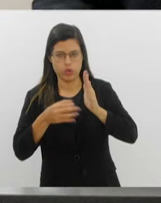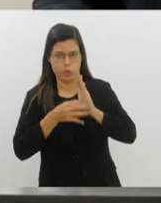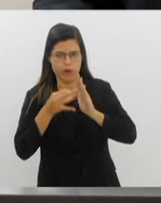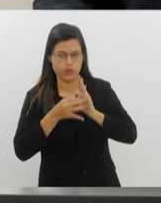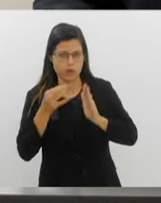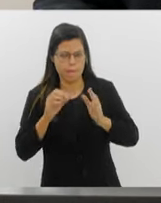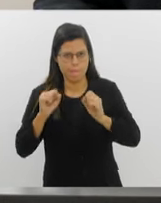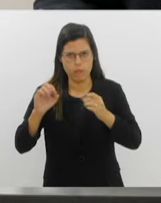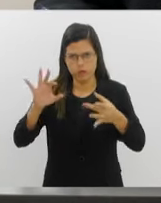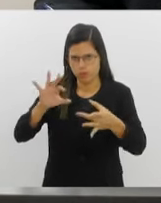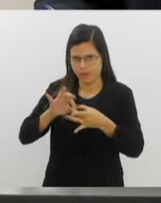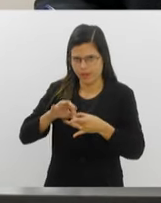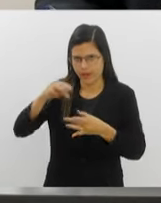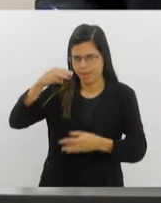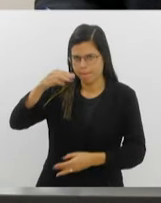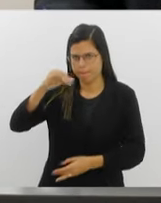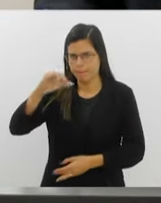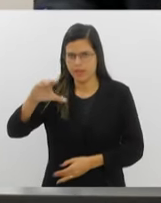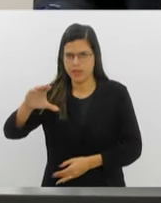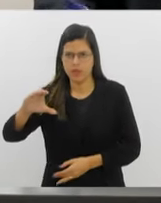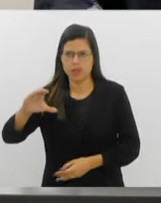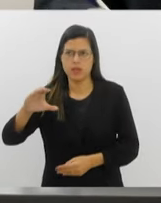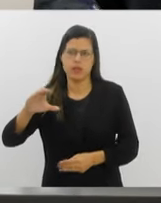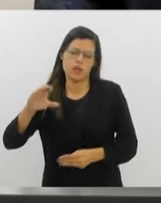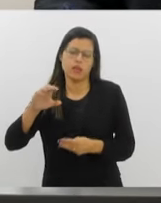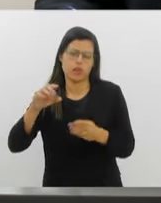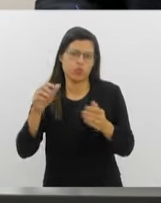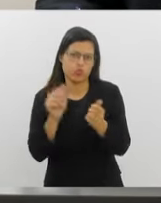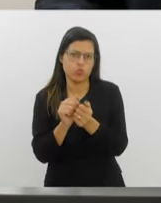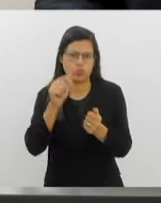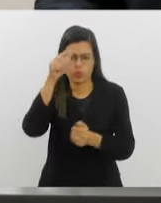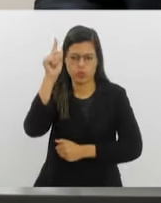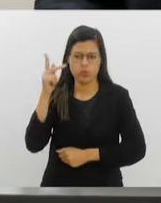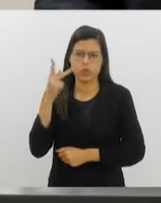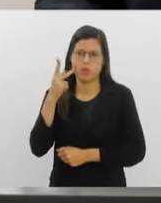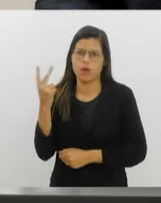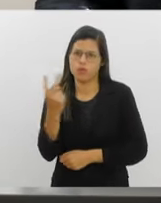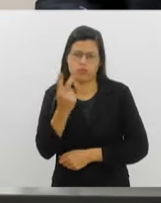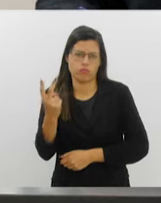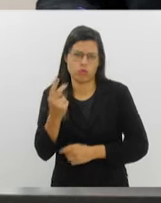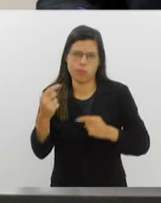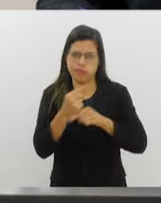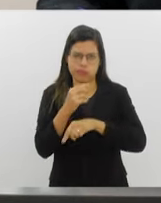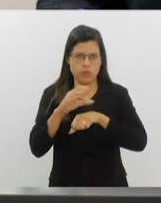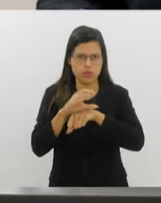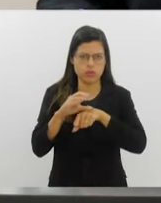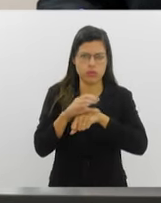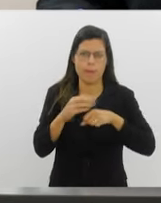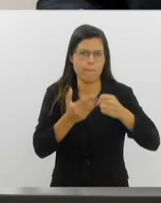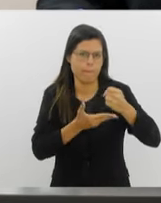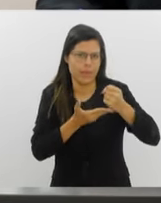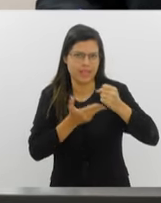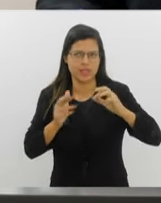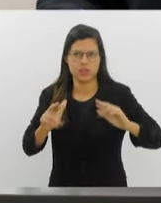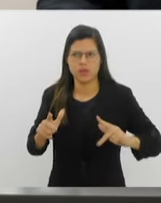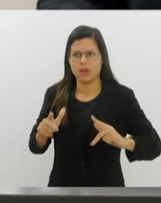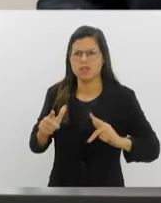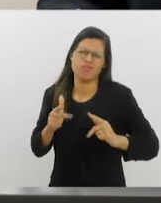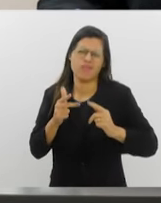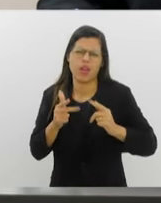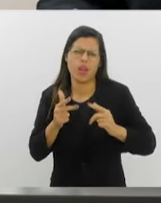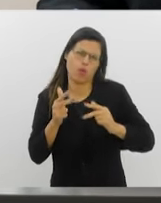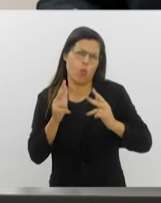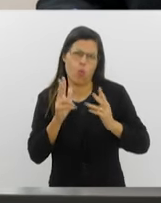Excelência com o deputado Luiz Paulo? Claro. Porque os dois são pela inconstitucionalidade, embora um tenha um fundamento diferente do outro, mas os dois são... O fundamento é basicamente o mesmo. Basicamente o